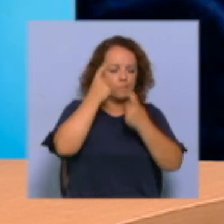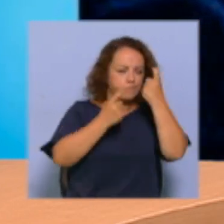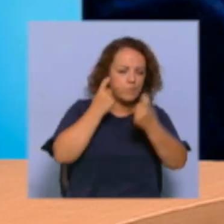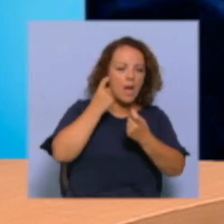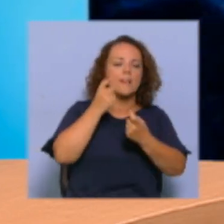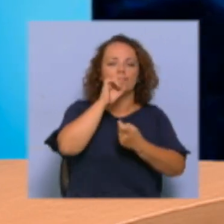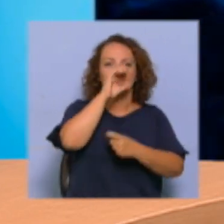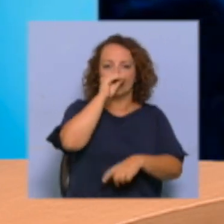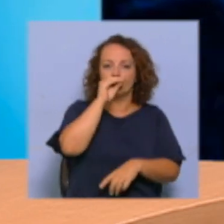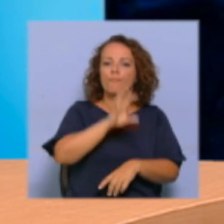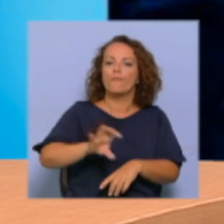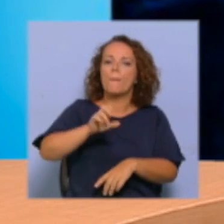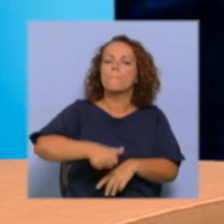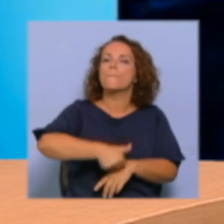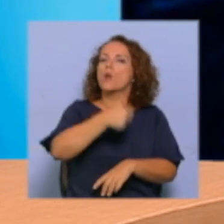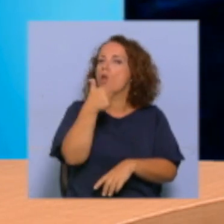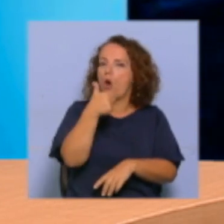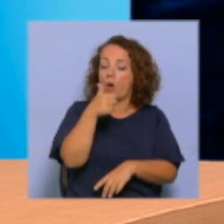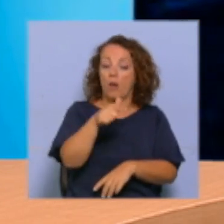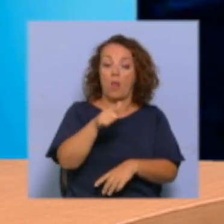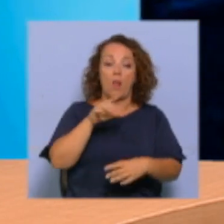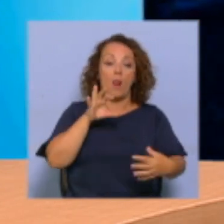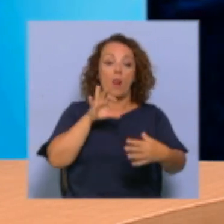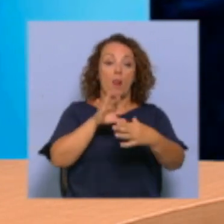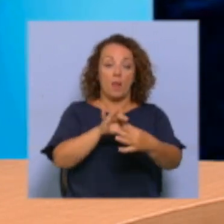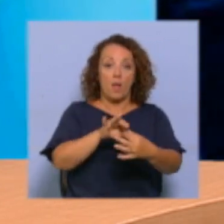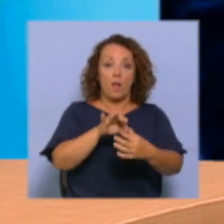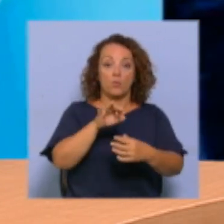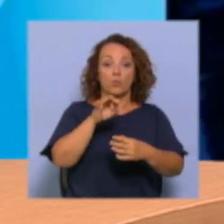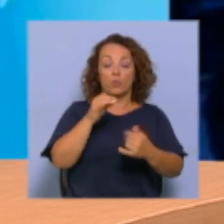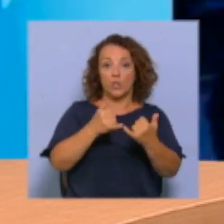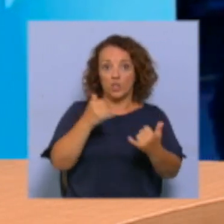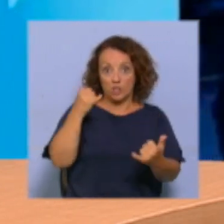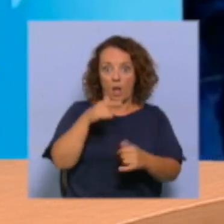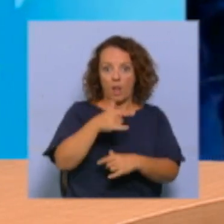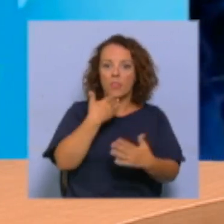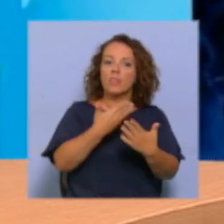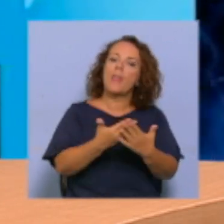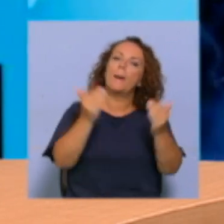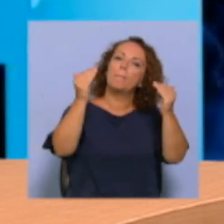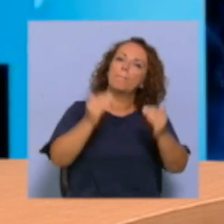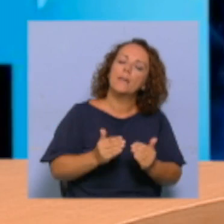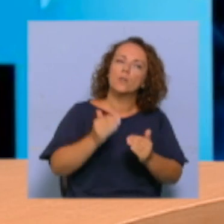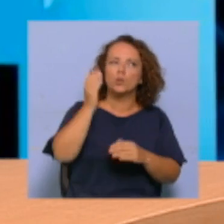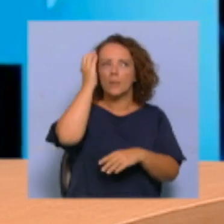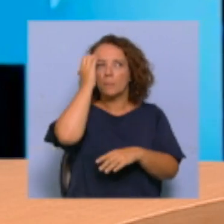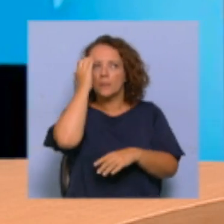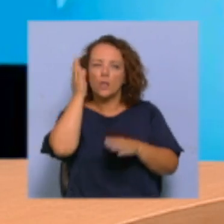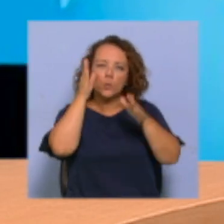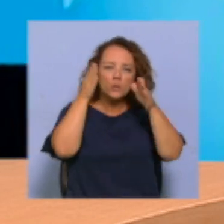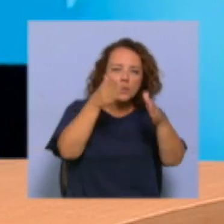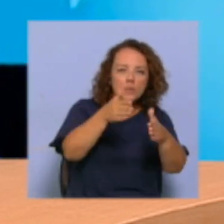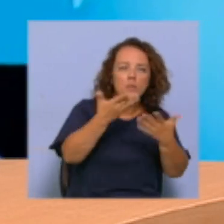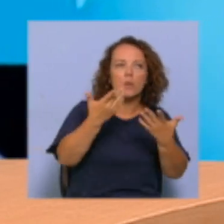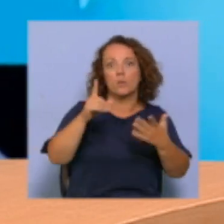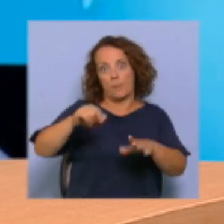pessoas têm o facto de estarem ligadas digitalmente, diminui o tempo de capacidade de concentração e de atenção e de